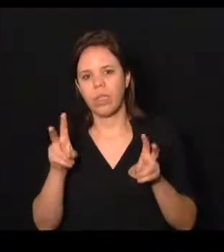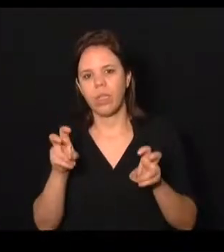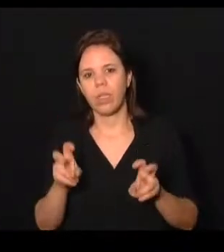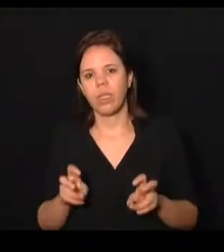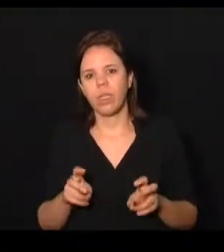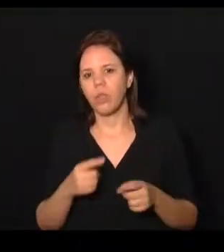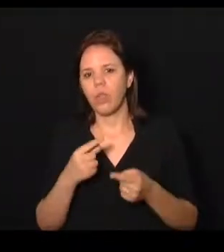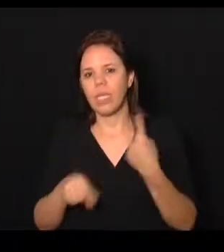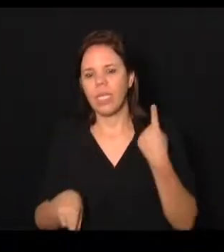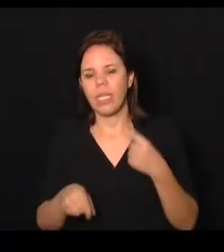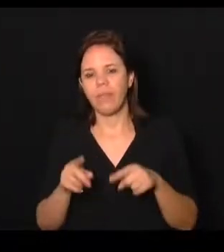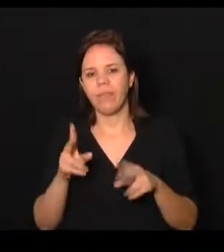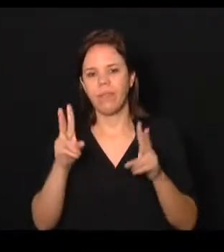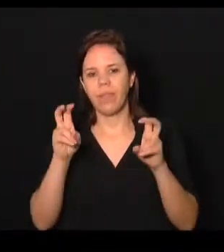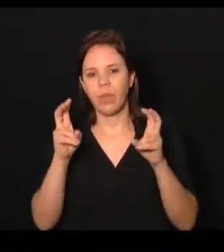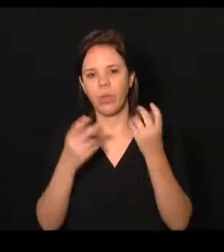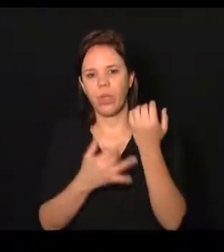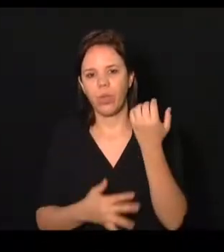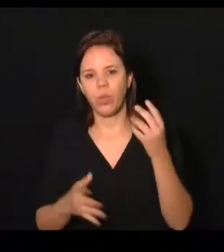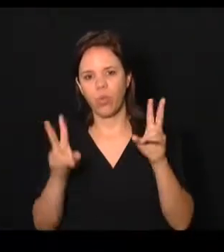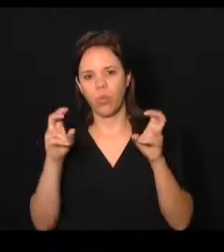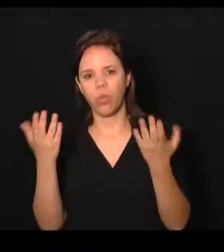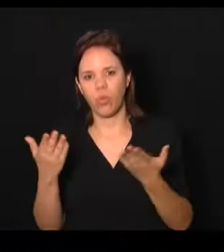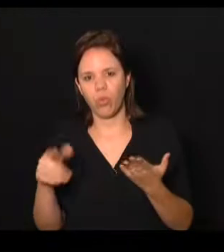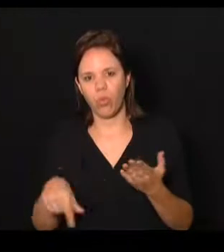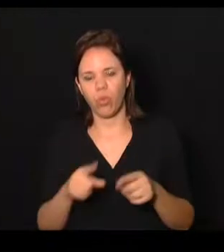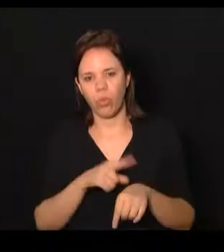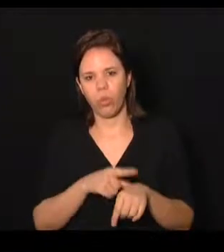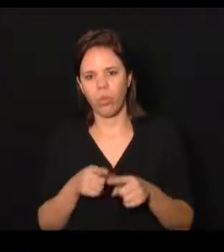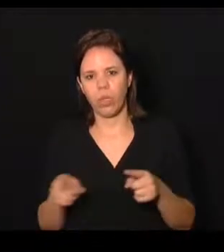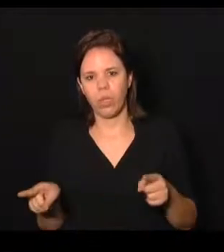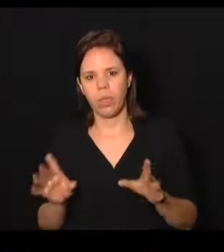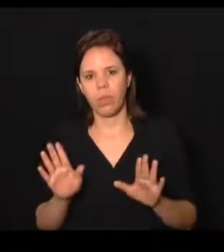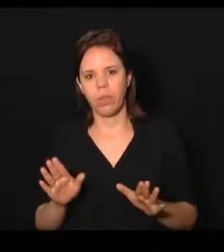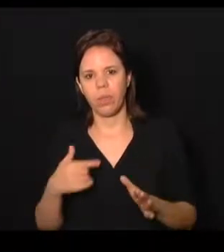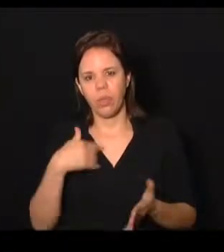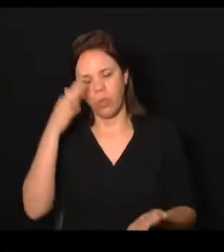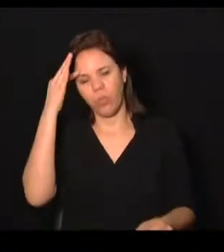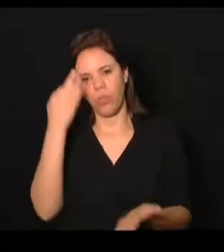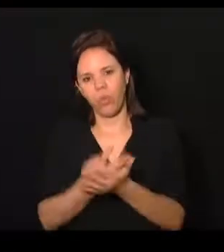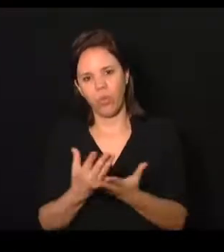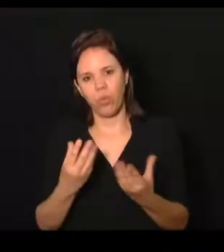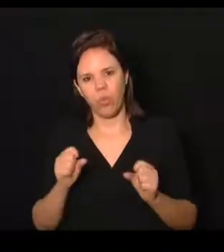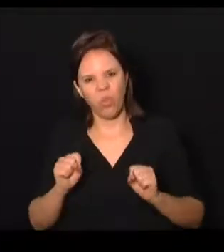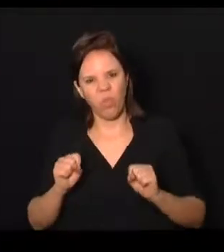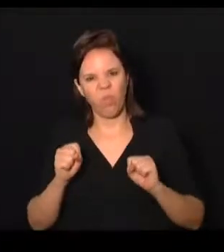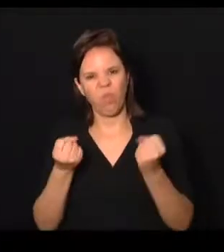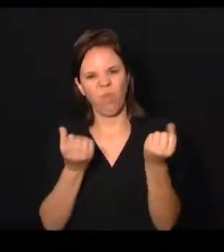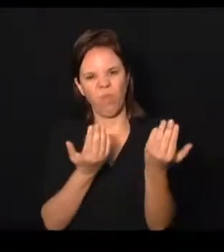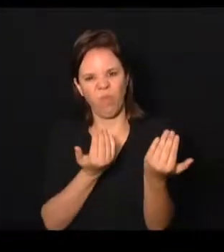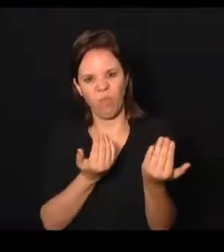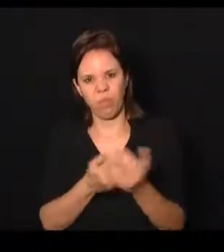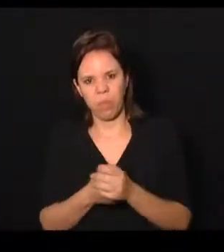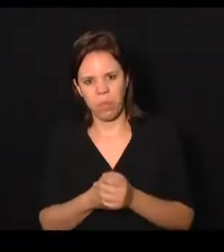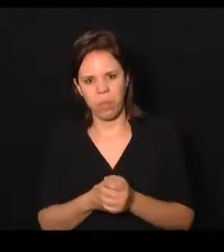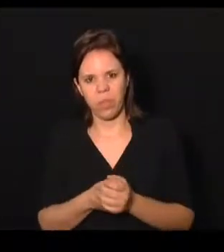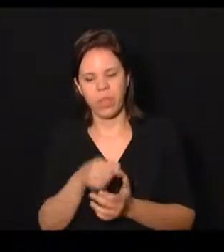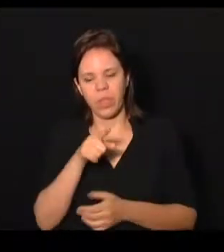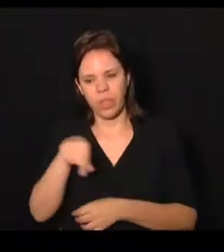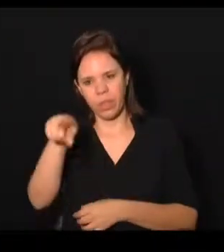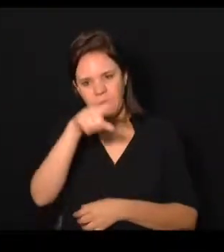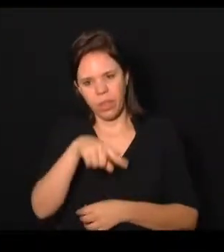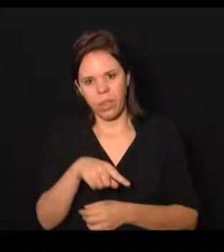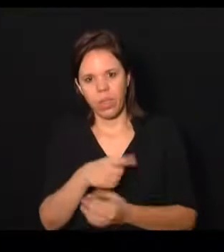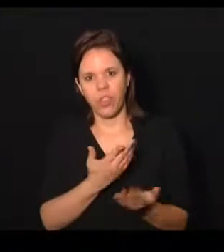que não é esse o assunto aqui do momento, mas eu confio muito na força jovem. E é vocês jovens que